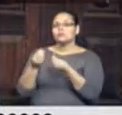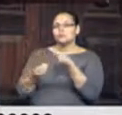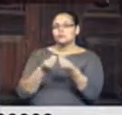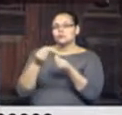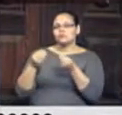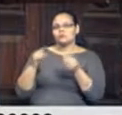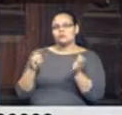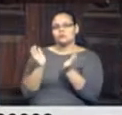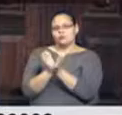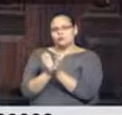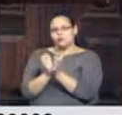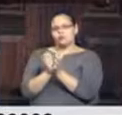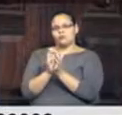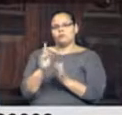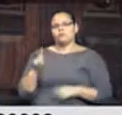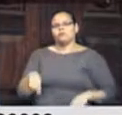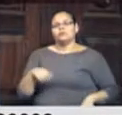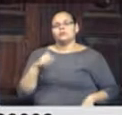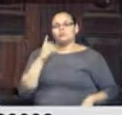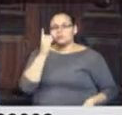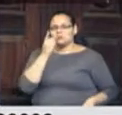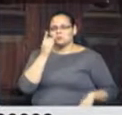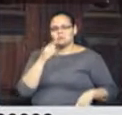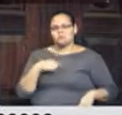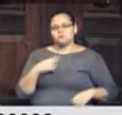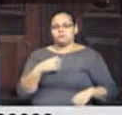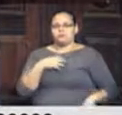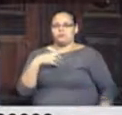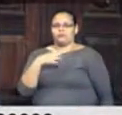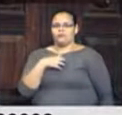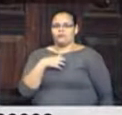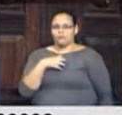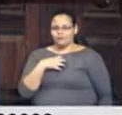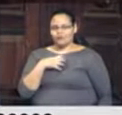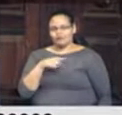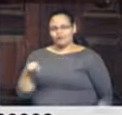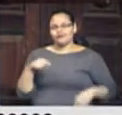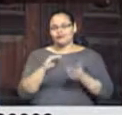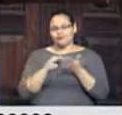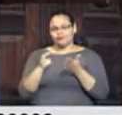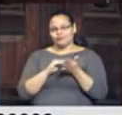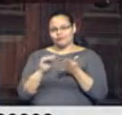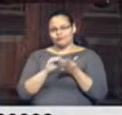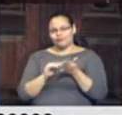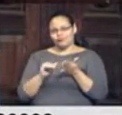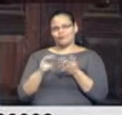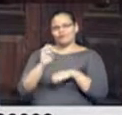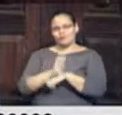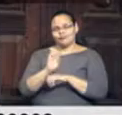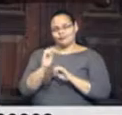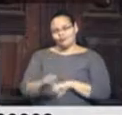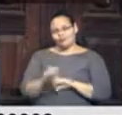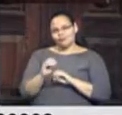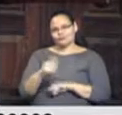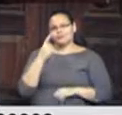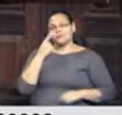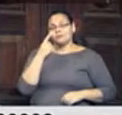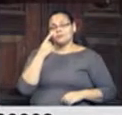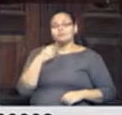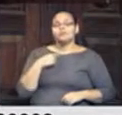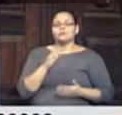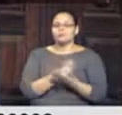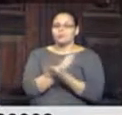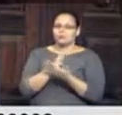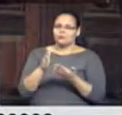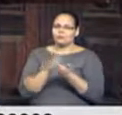a comissão e o Parlamento Estadual podem sensibilizar a Secretaria de Estado de Educação para rever